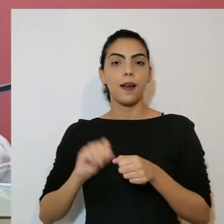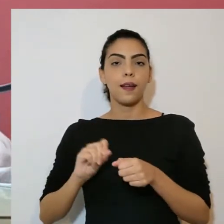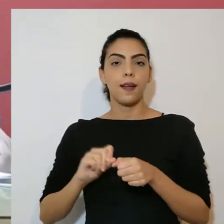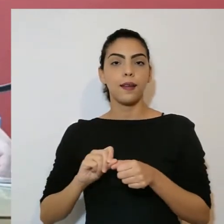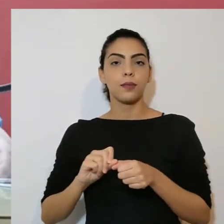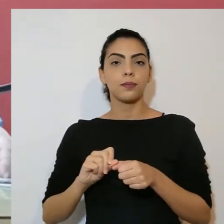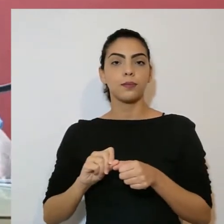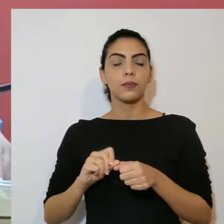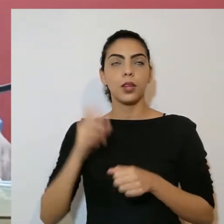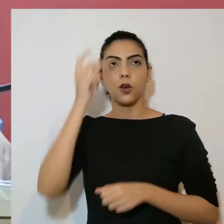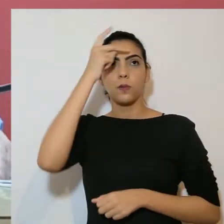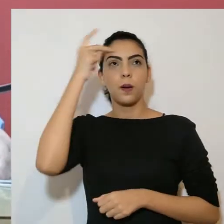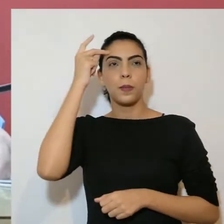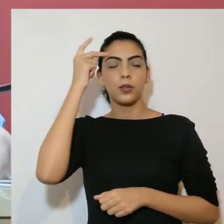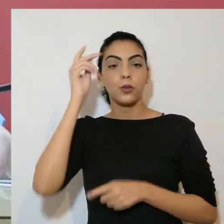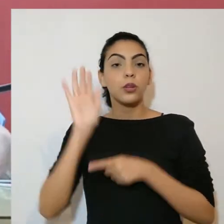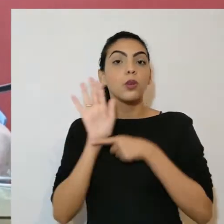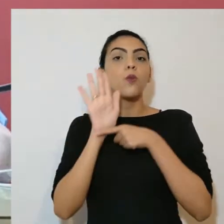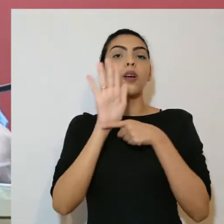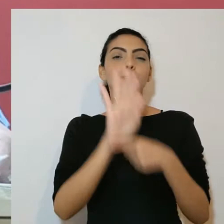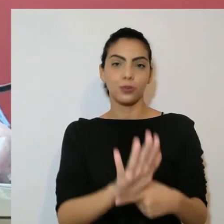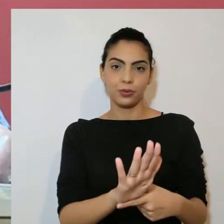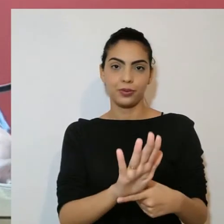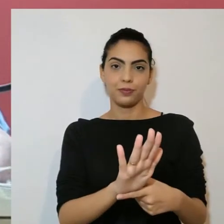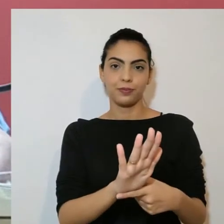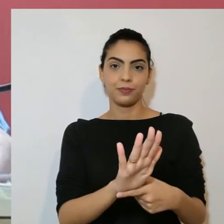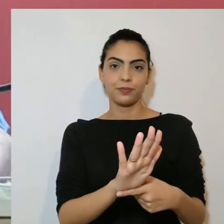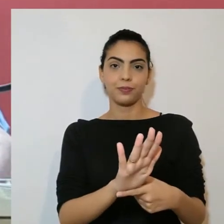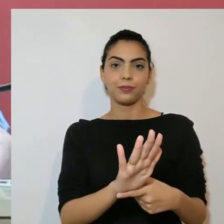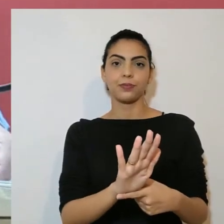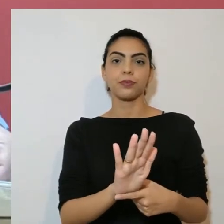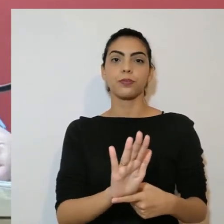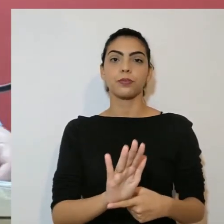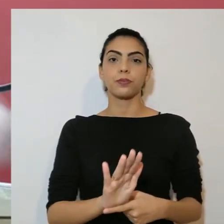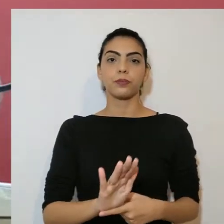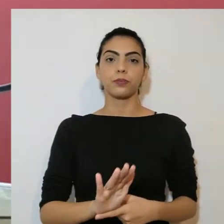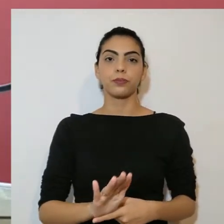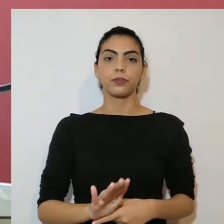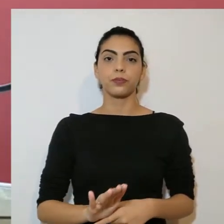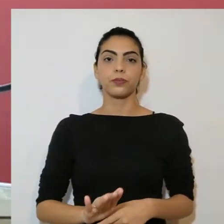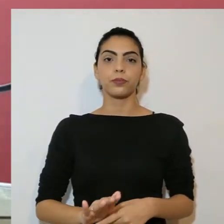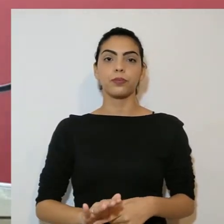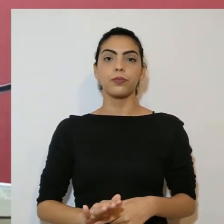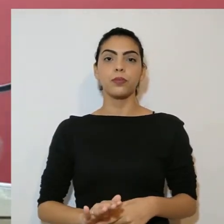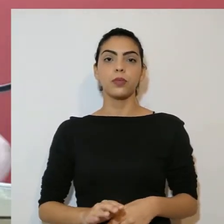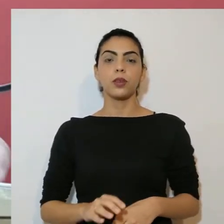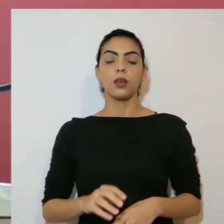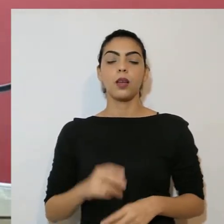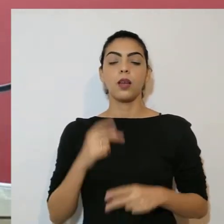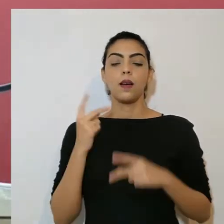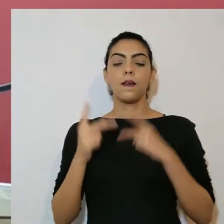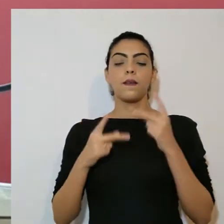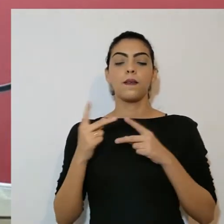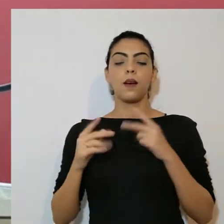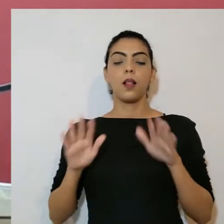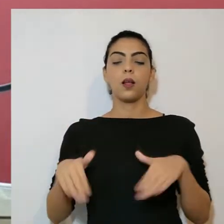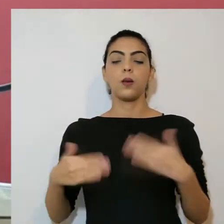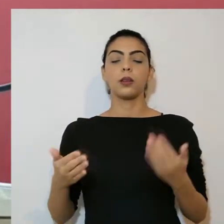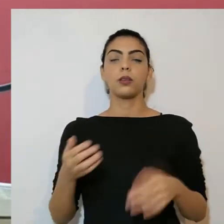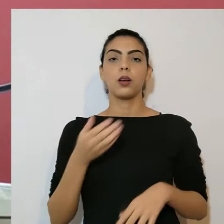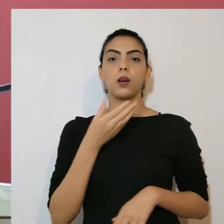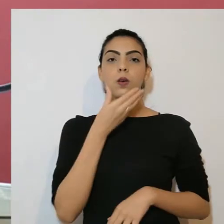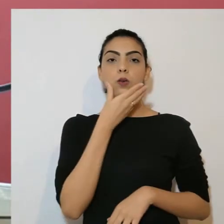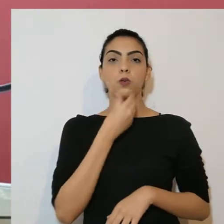alguém que o auxilie e lhe corresponda. Em Gênesis 2, disse